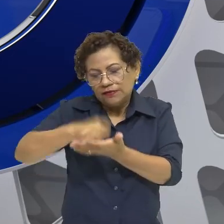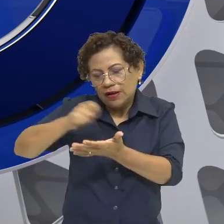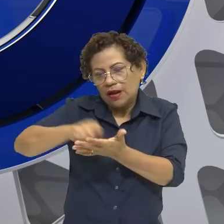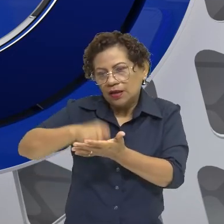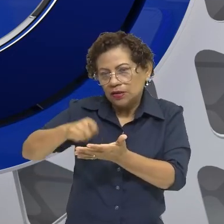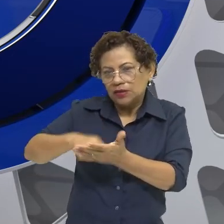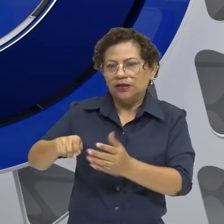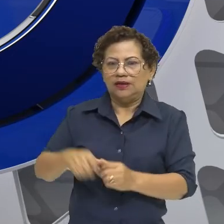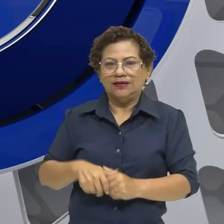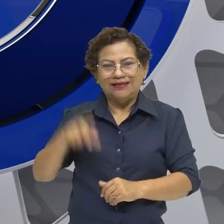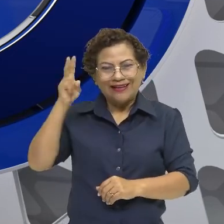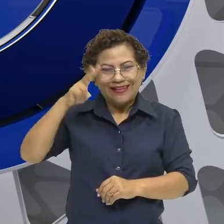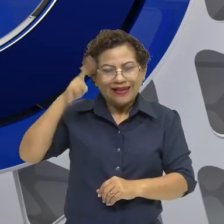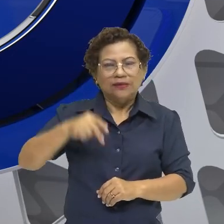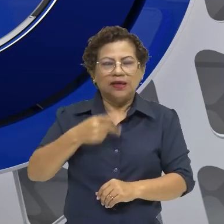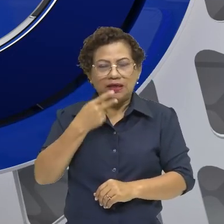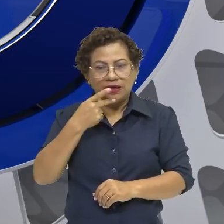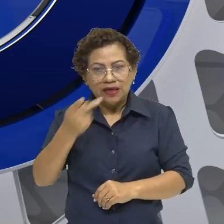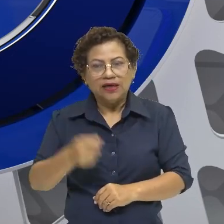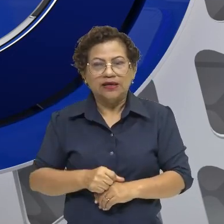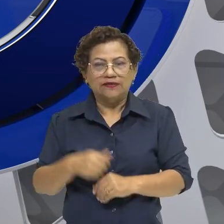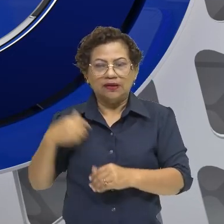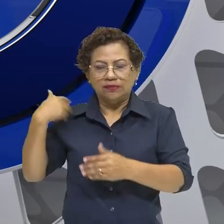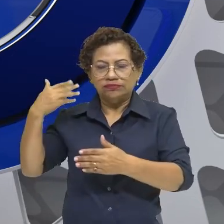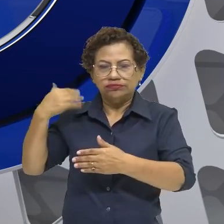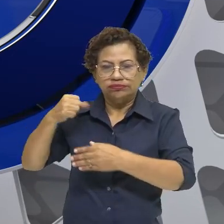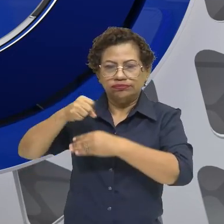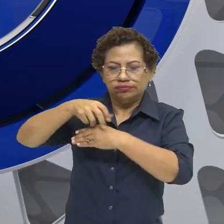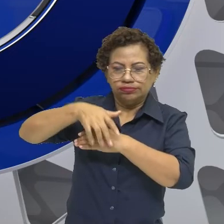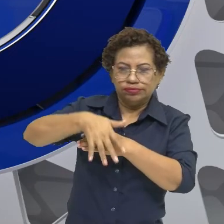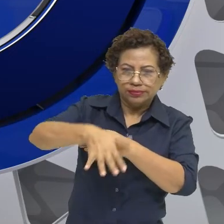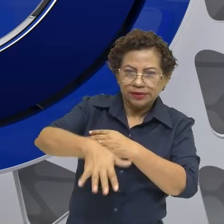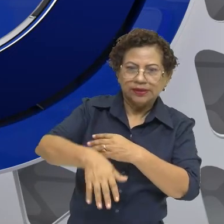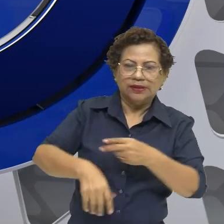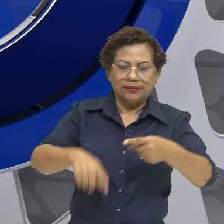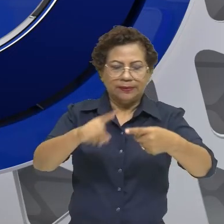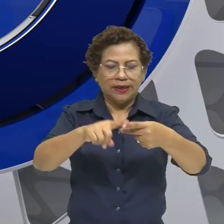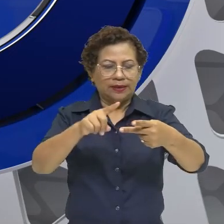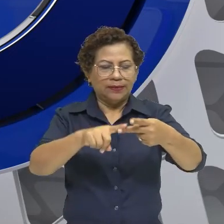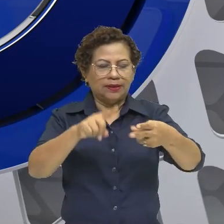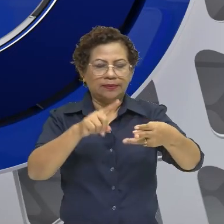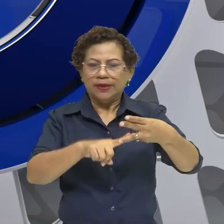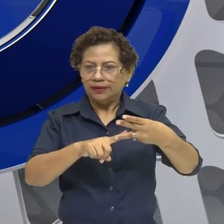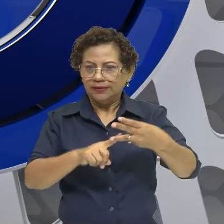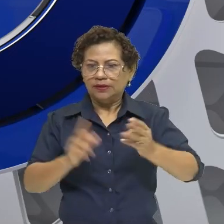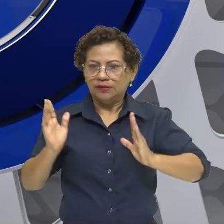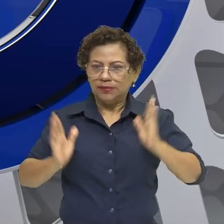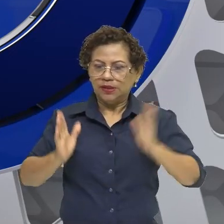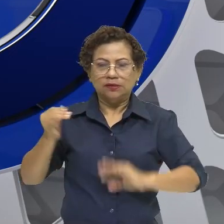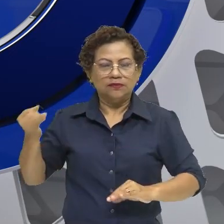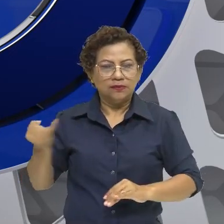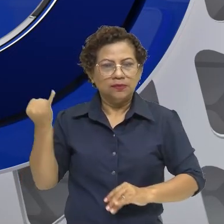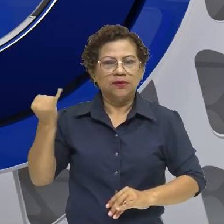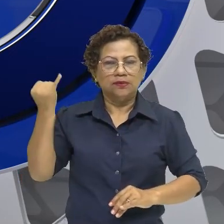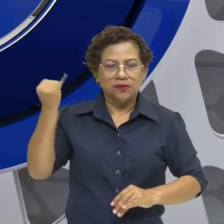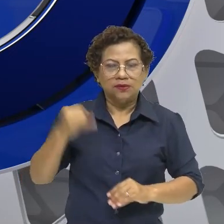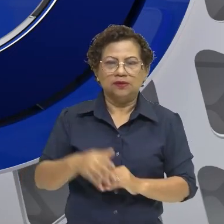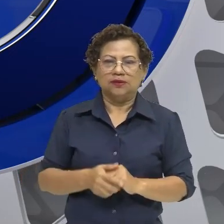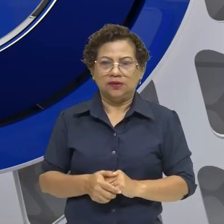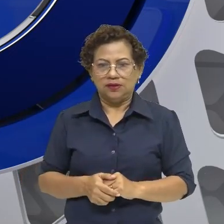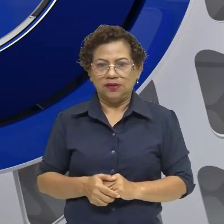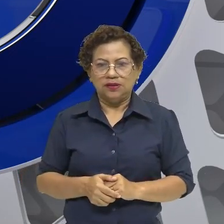que é o homem na pré-história, dos três períodos considerados mais importantes, que podemos, através dos estudiosos,